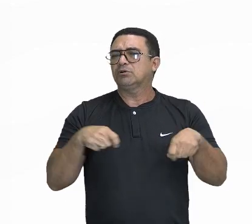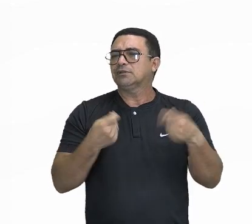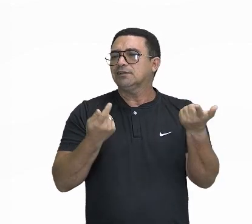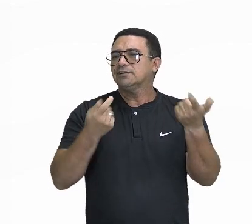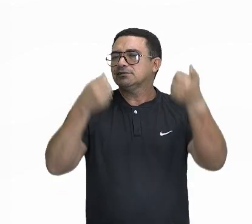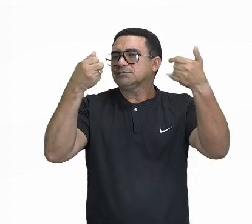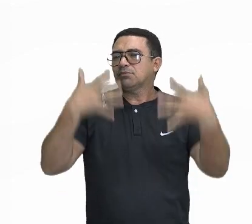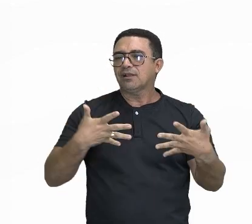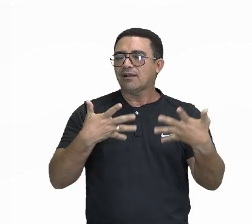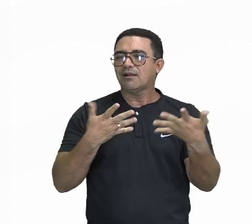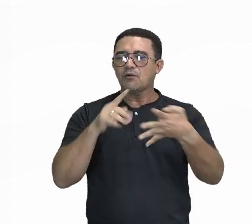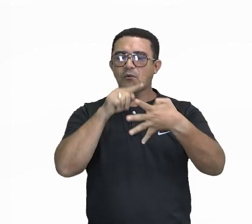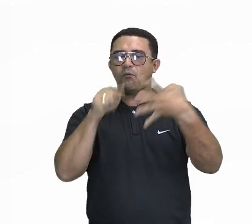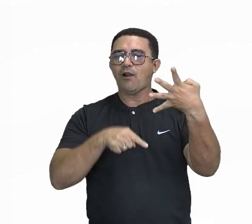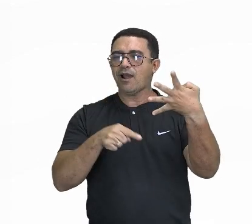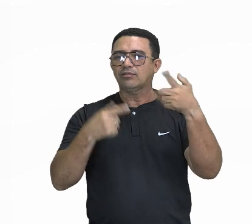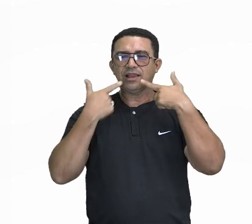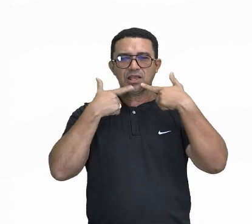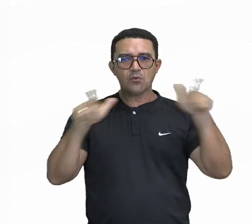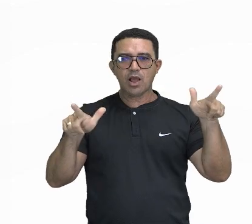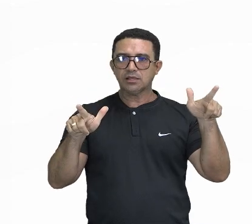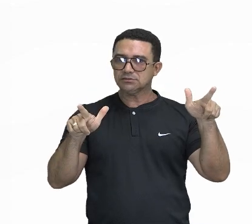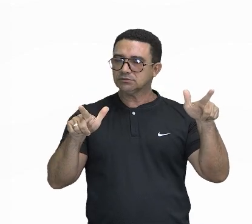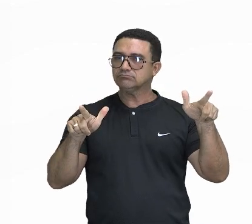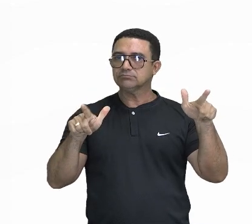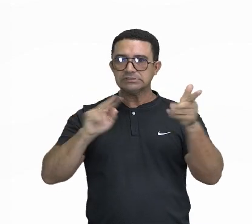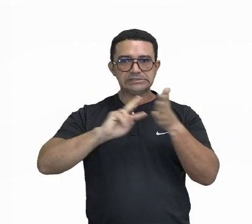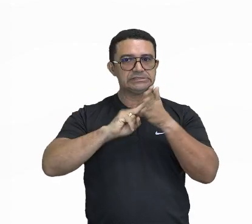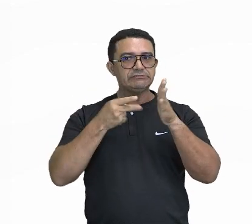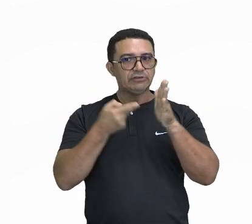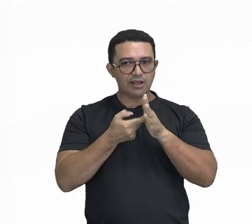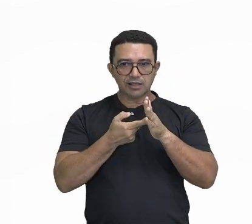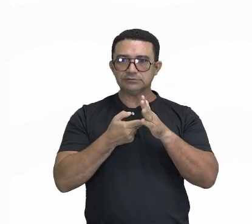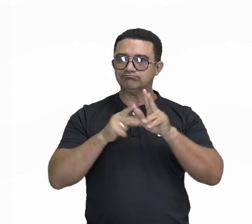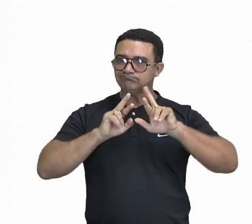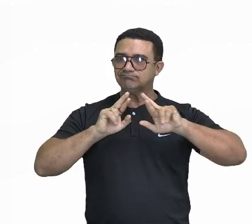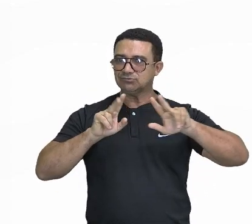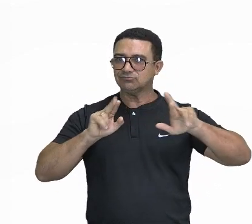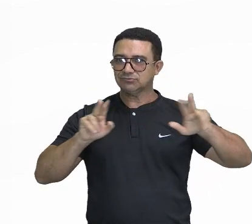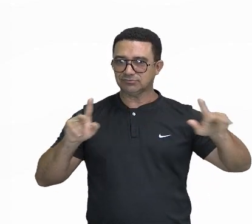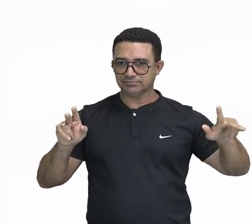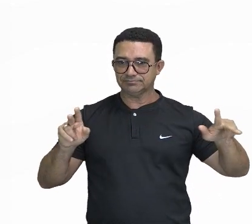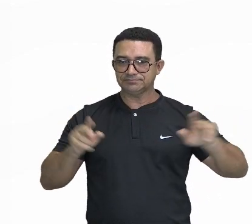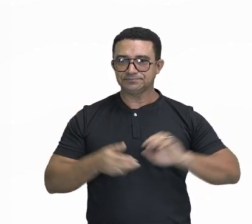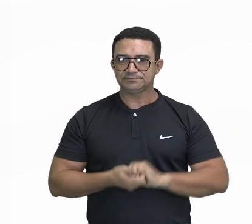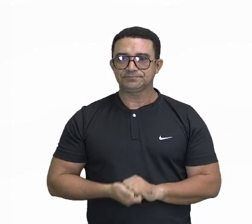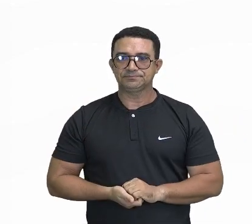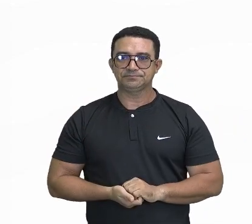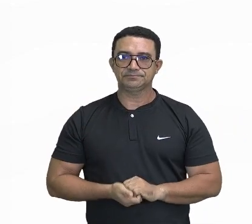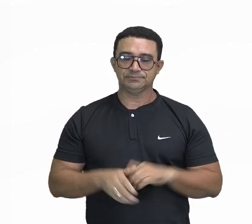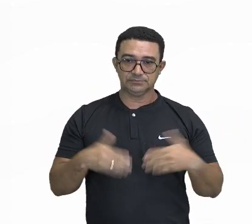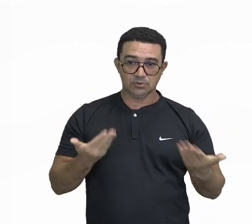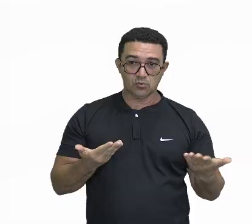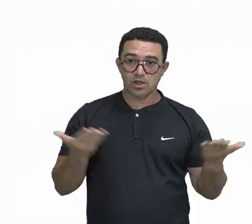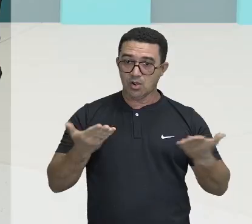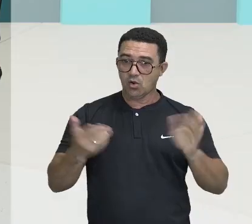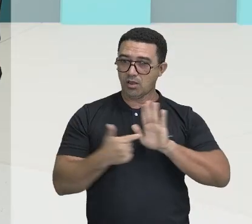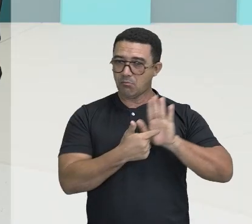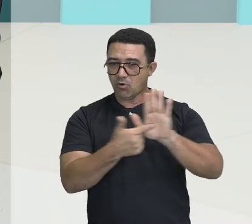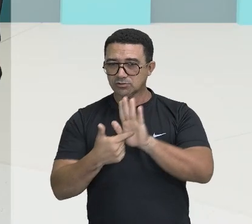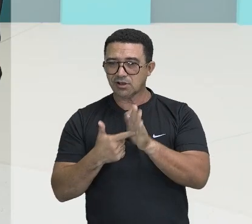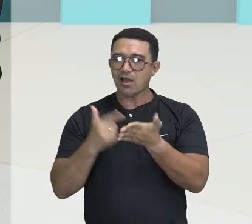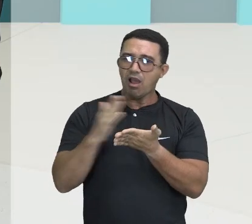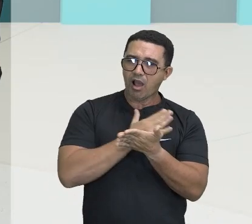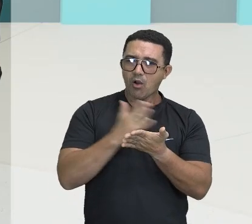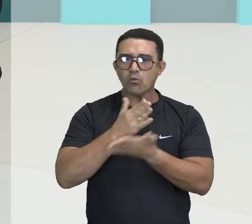4 linguagens muito amplas que abarcam várias maneiras de expressão. Então, a gente vai mostrar algumas